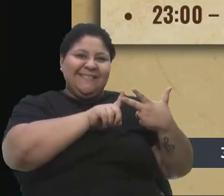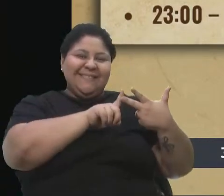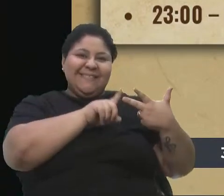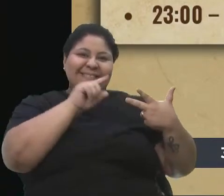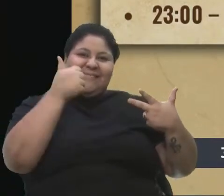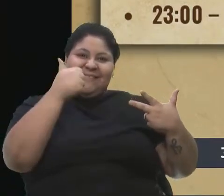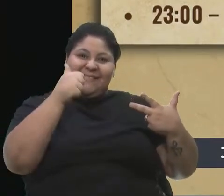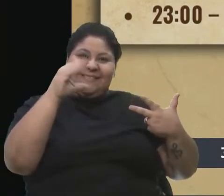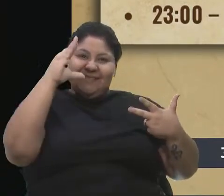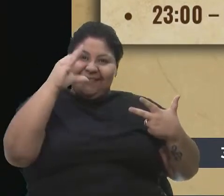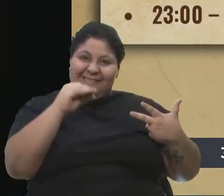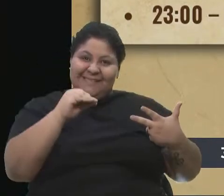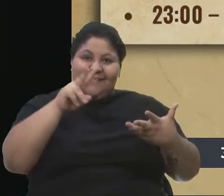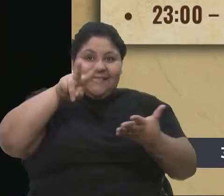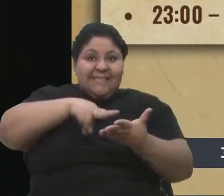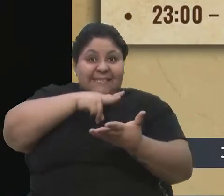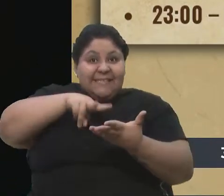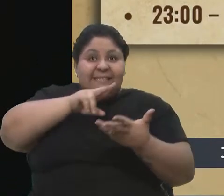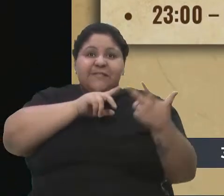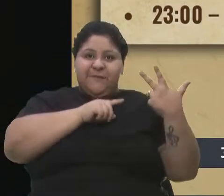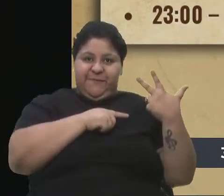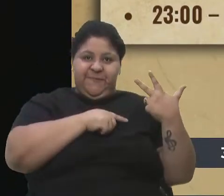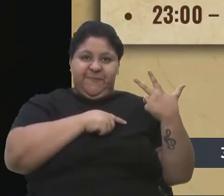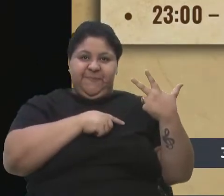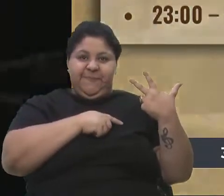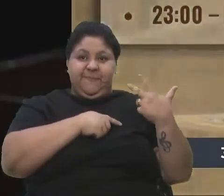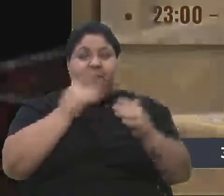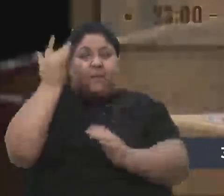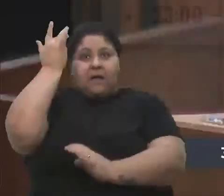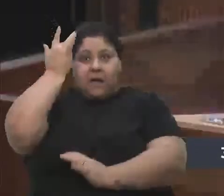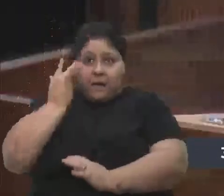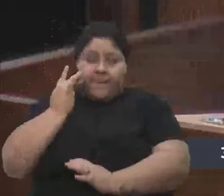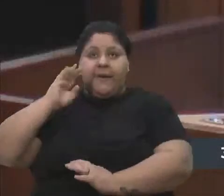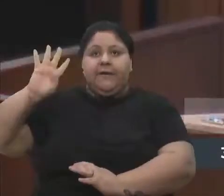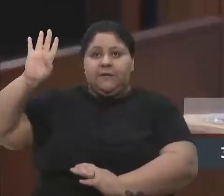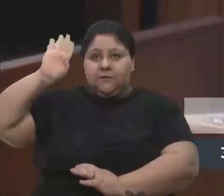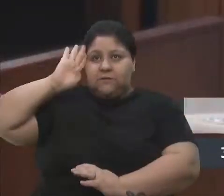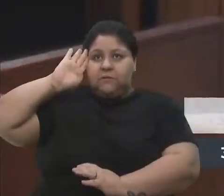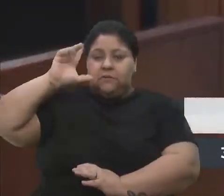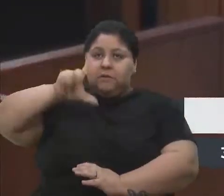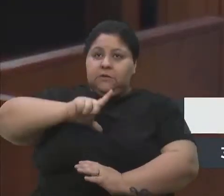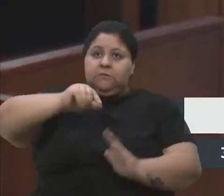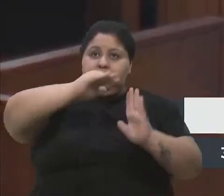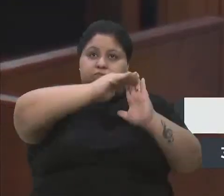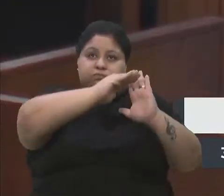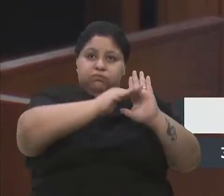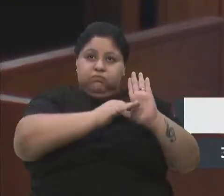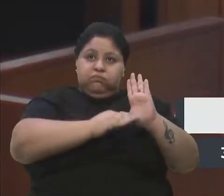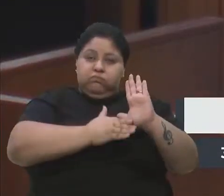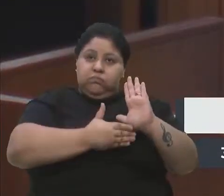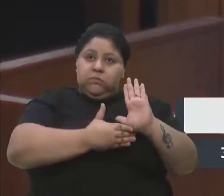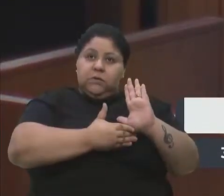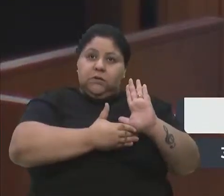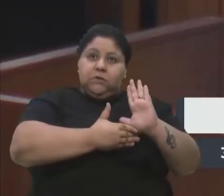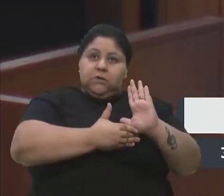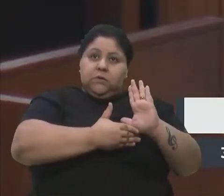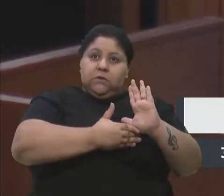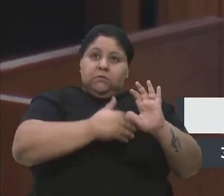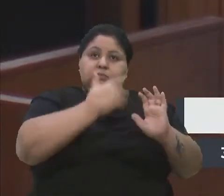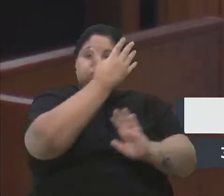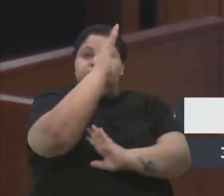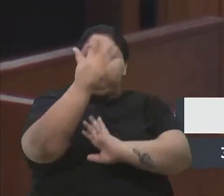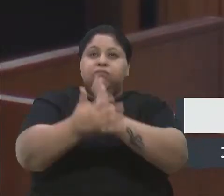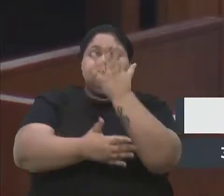tem baile com o grupo Chimarrão. Amanhã, na quarta-feira, tem programação campeira, já a partir